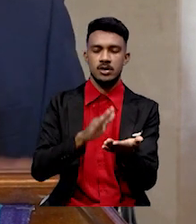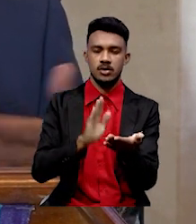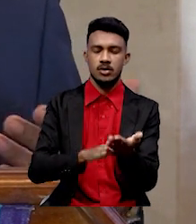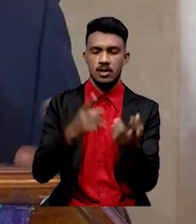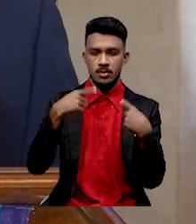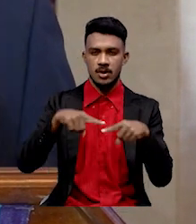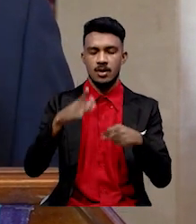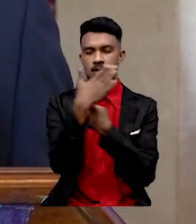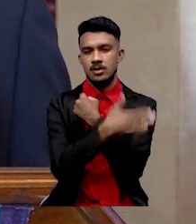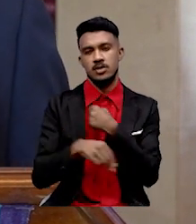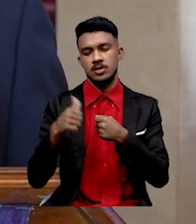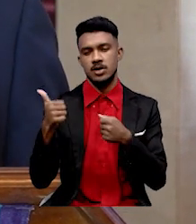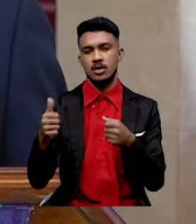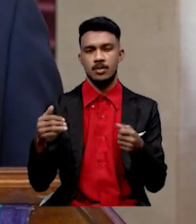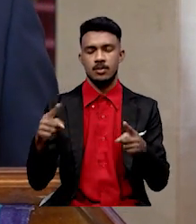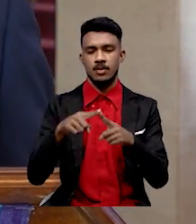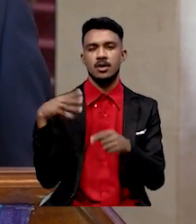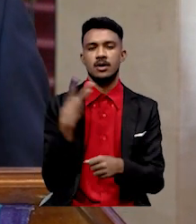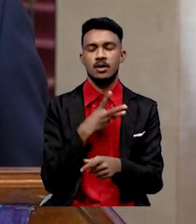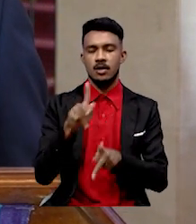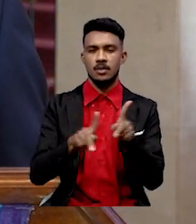né? Continua. Nós,